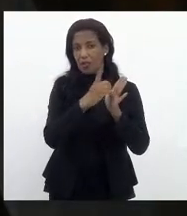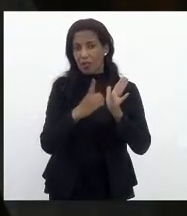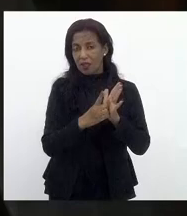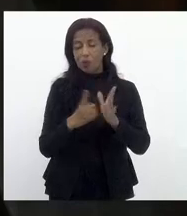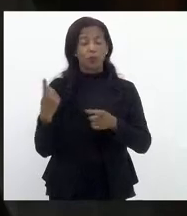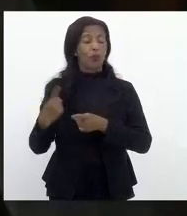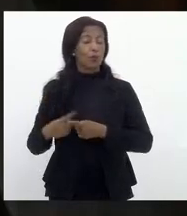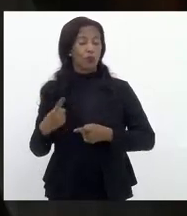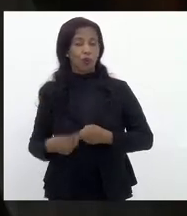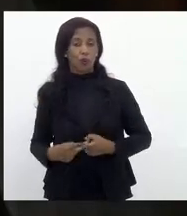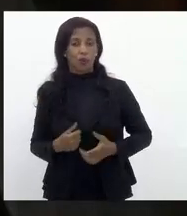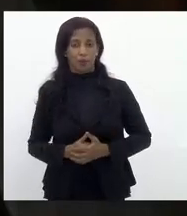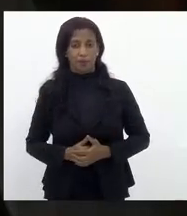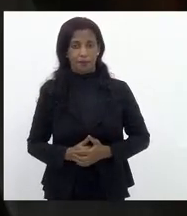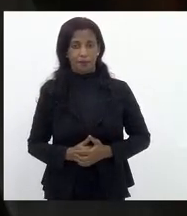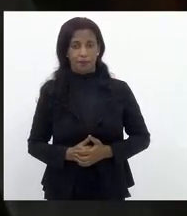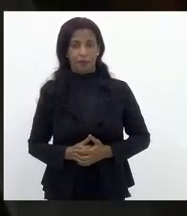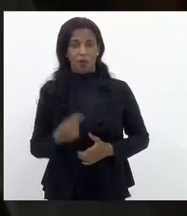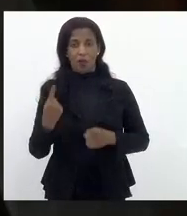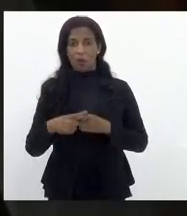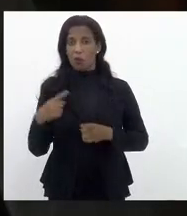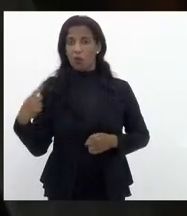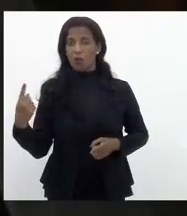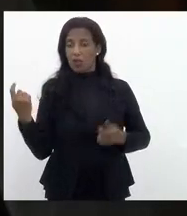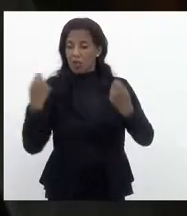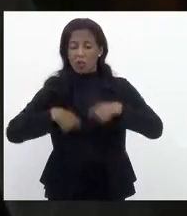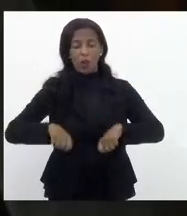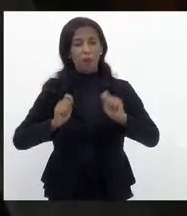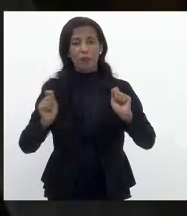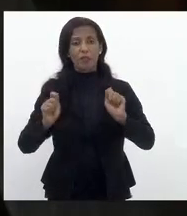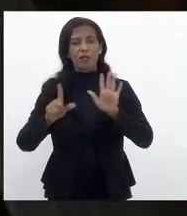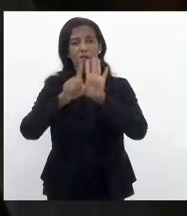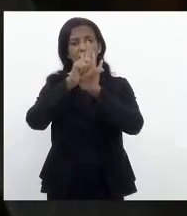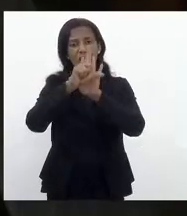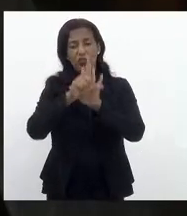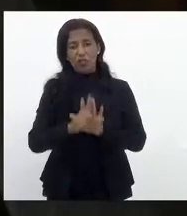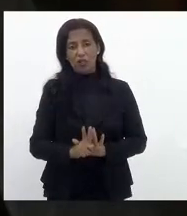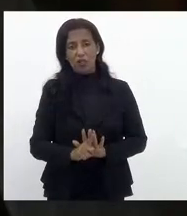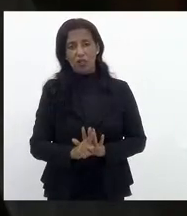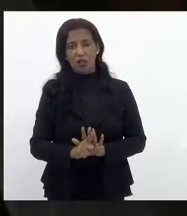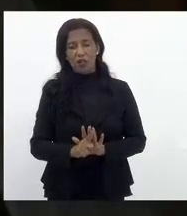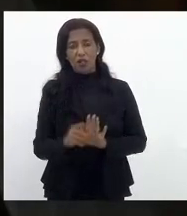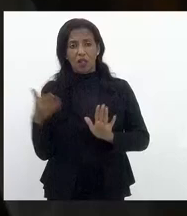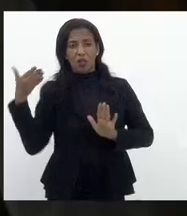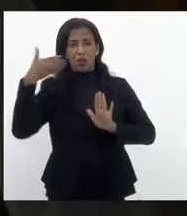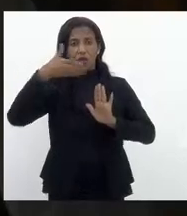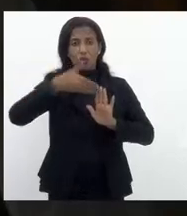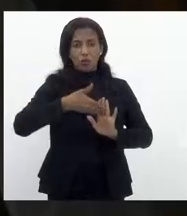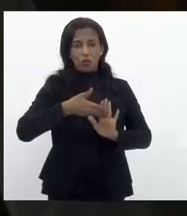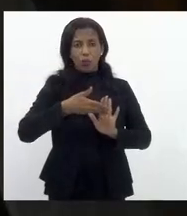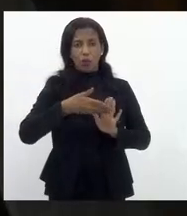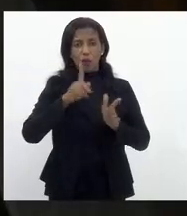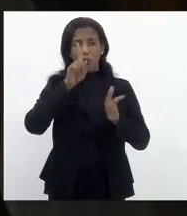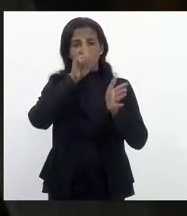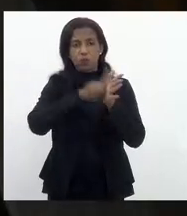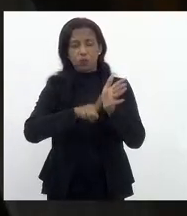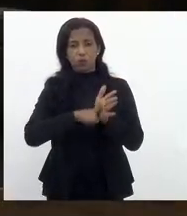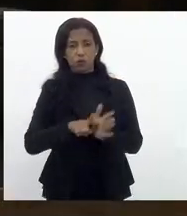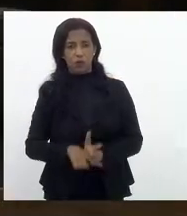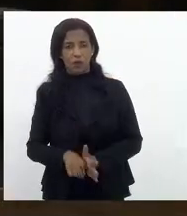porque porque nós não precisamos leggings lá sobre alíquota